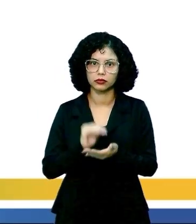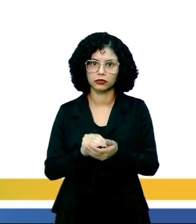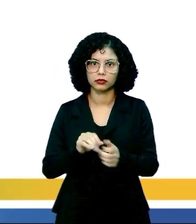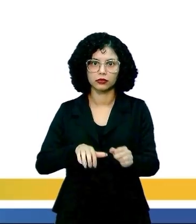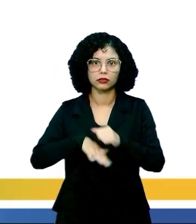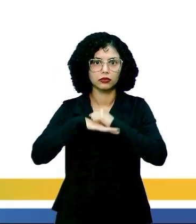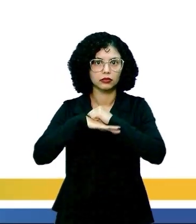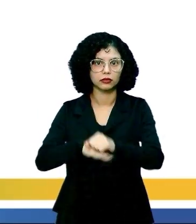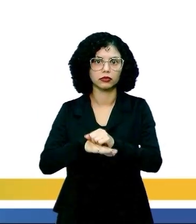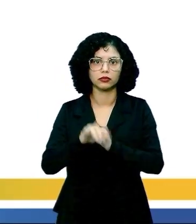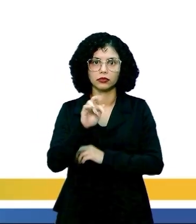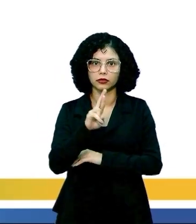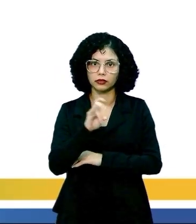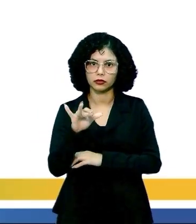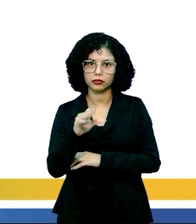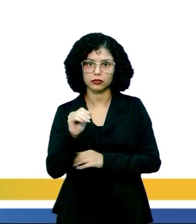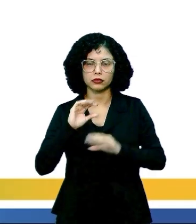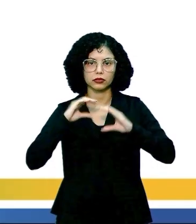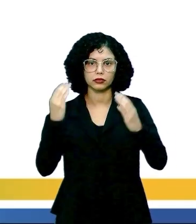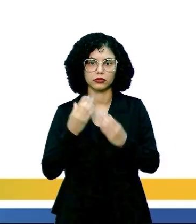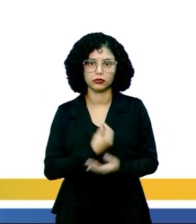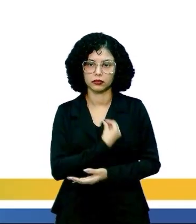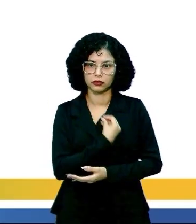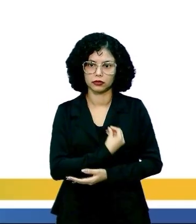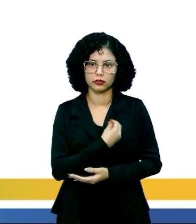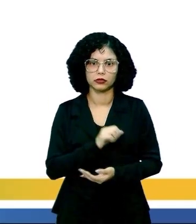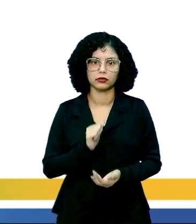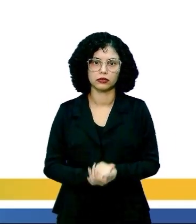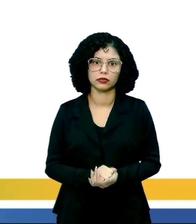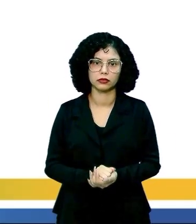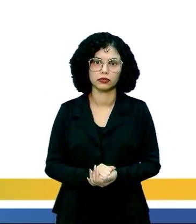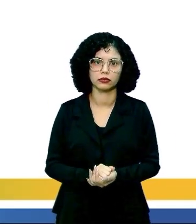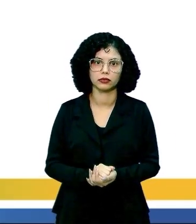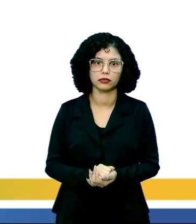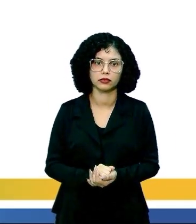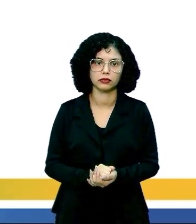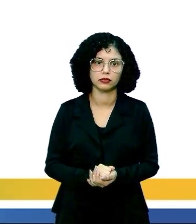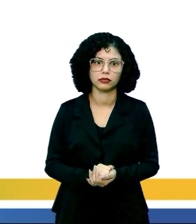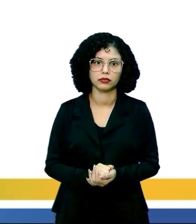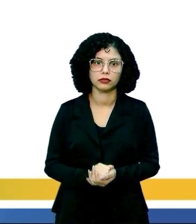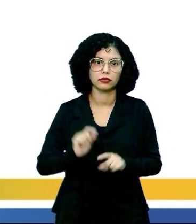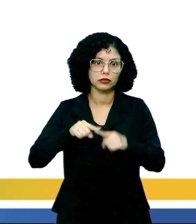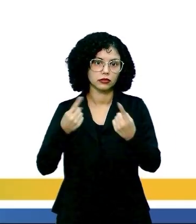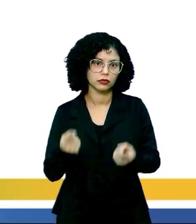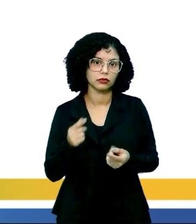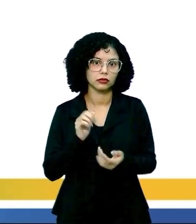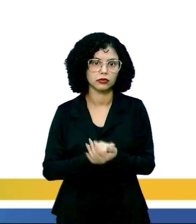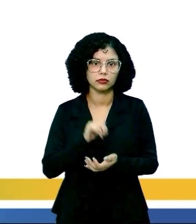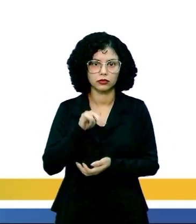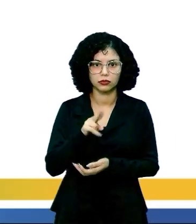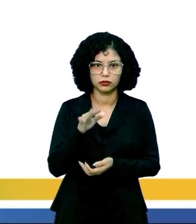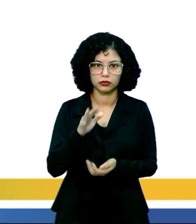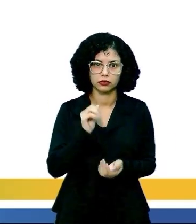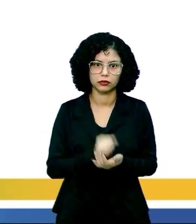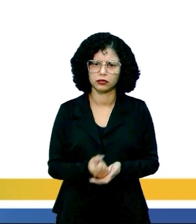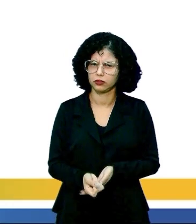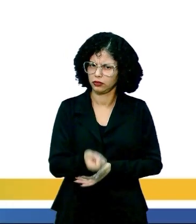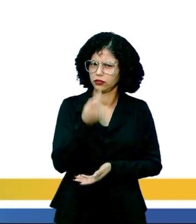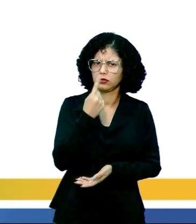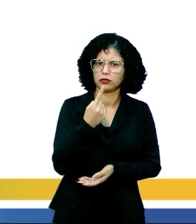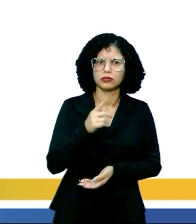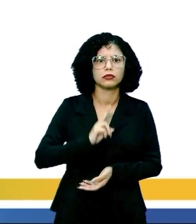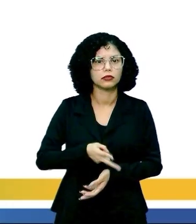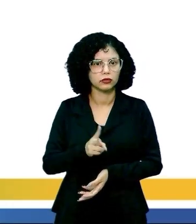de raças entre seres humanos. Na parte de baixo nós temos: mas continua um mistério,